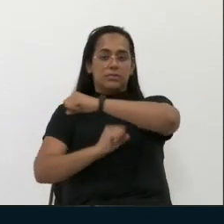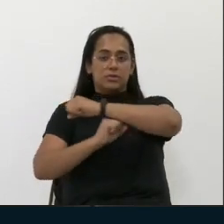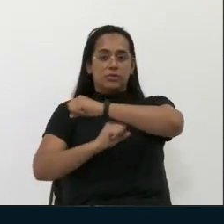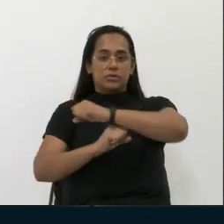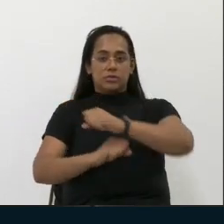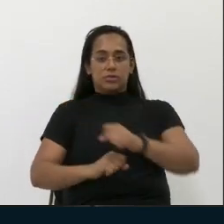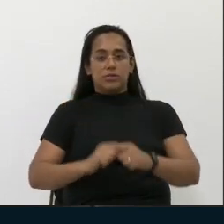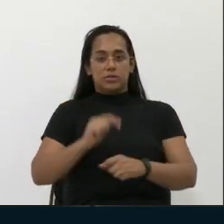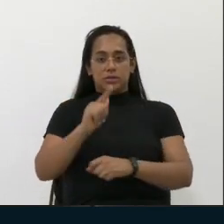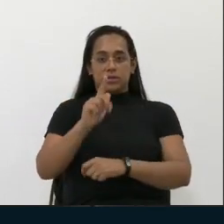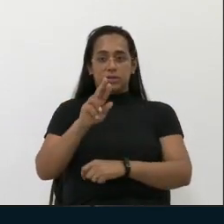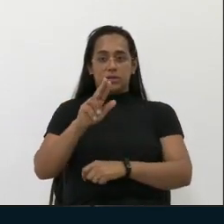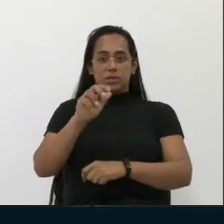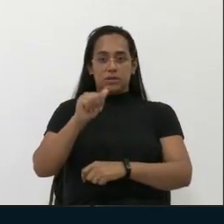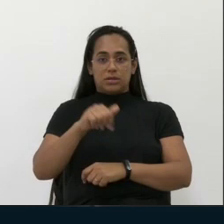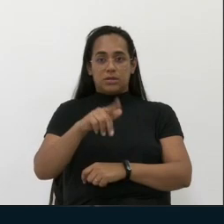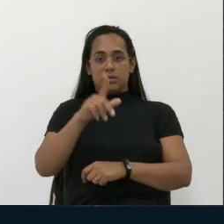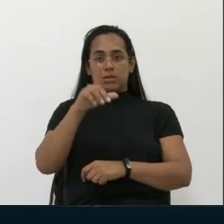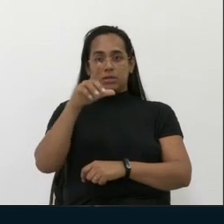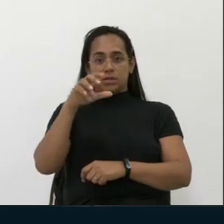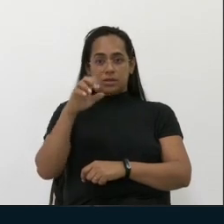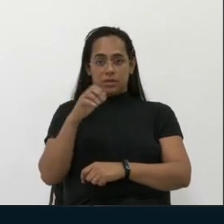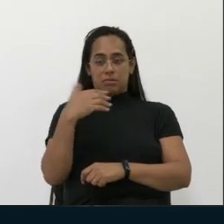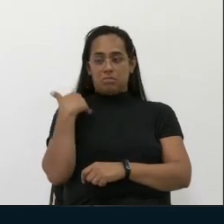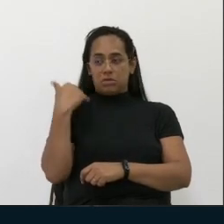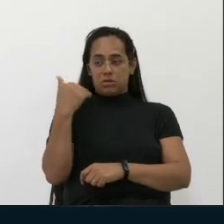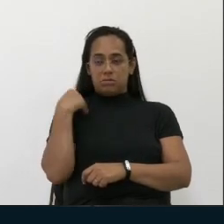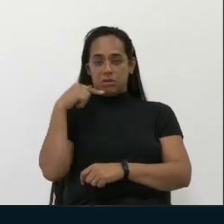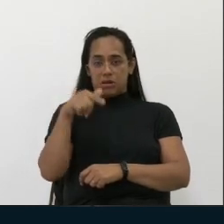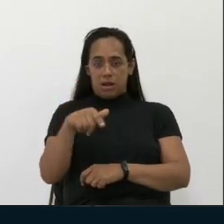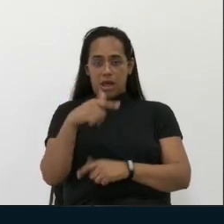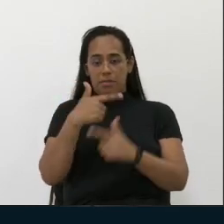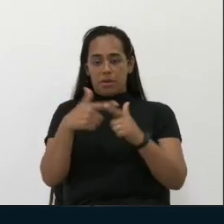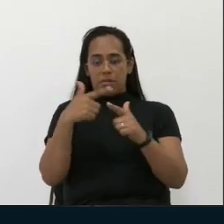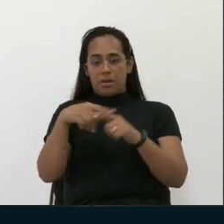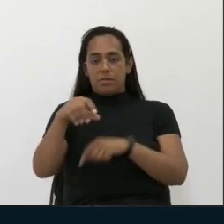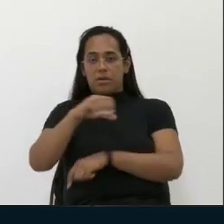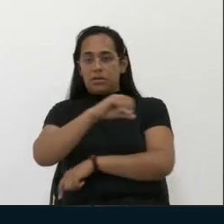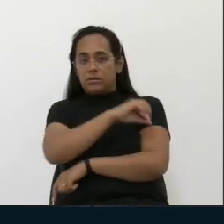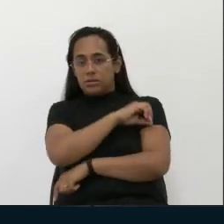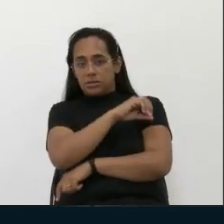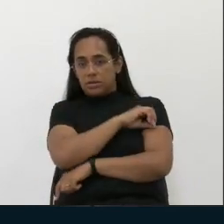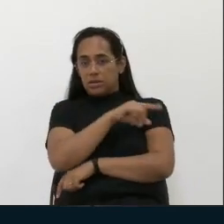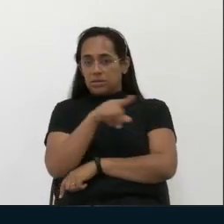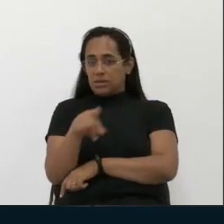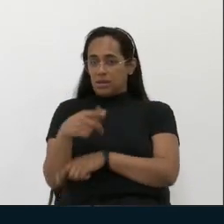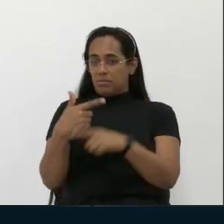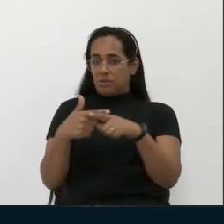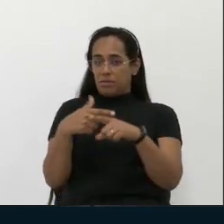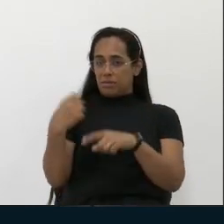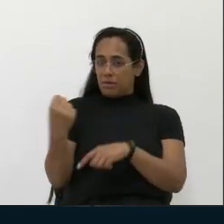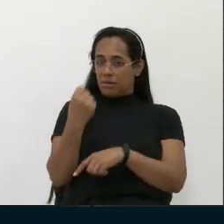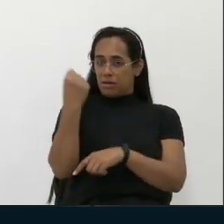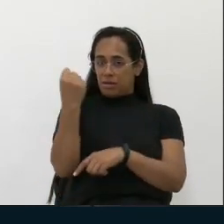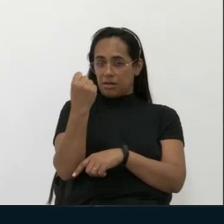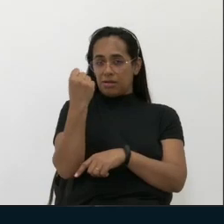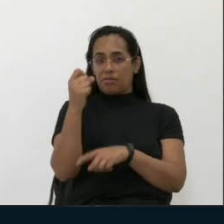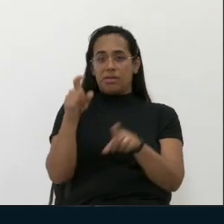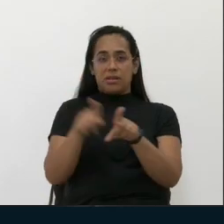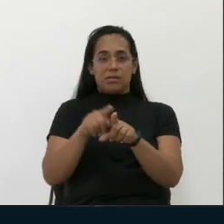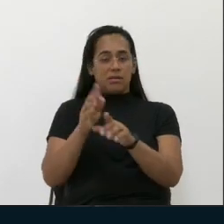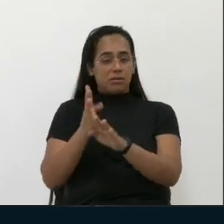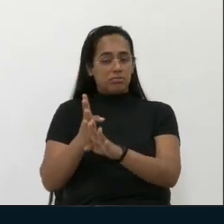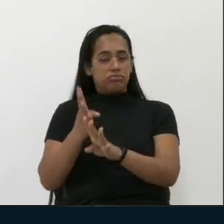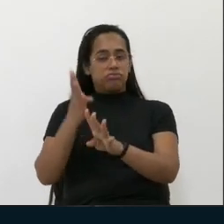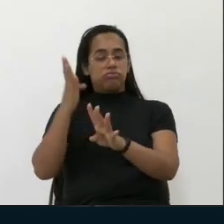fui chamado lá para resolver uns problemas de creche, que tem um problema grave de creche, e lá também tem fila de creche. Aí